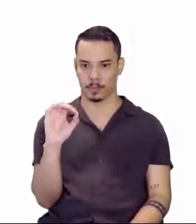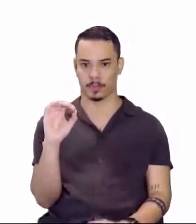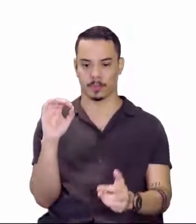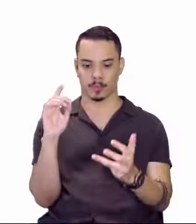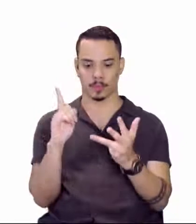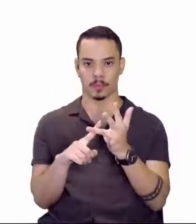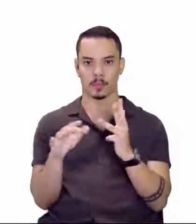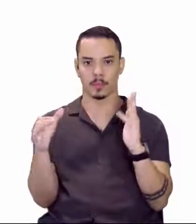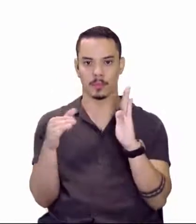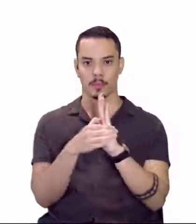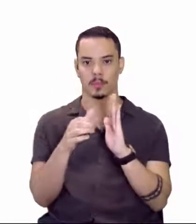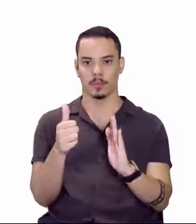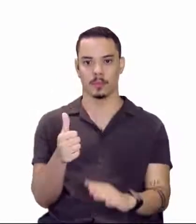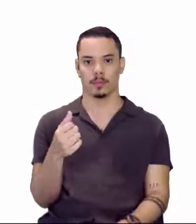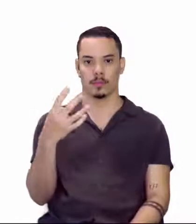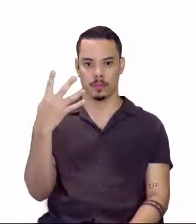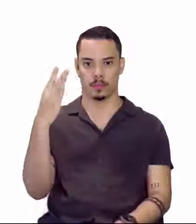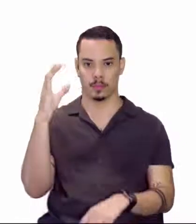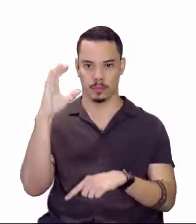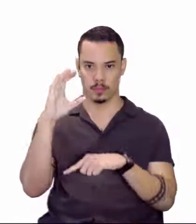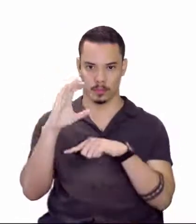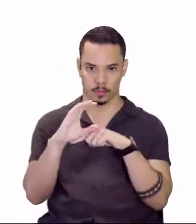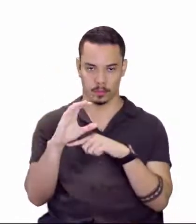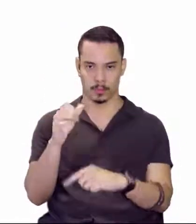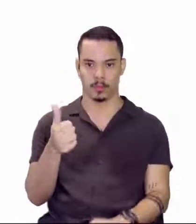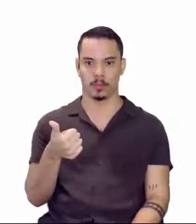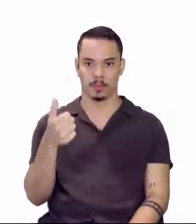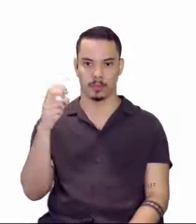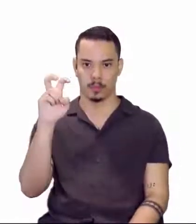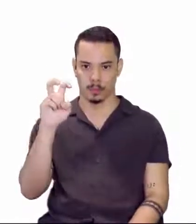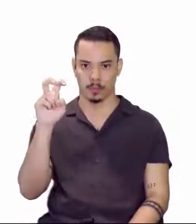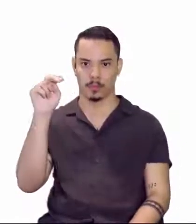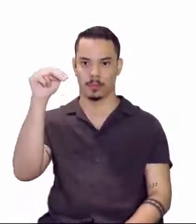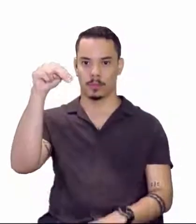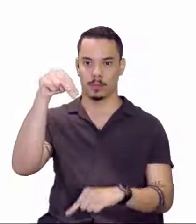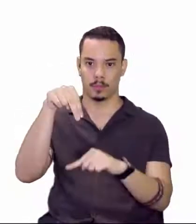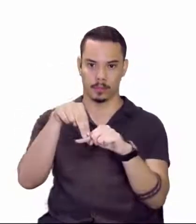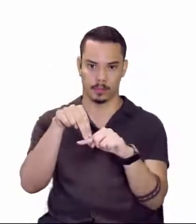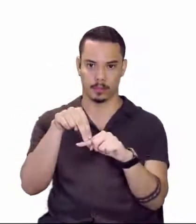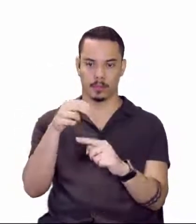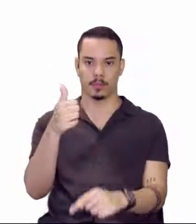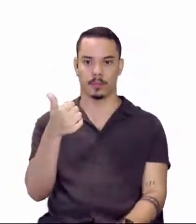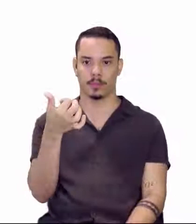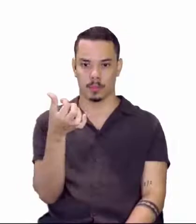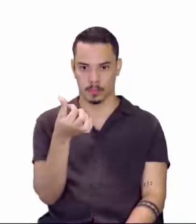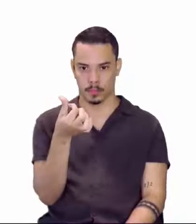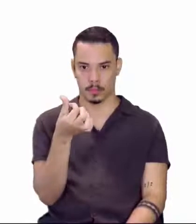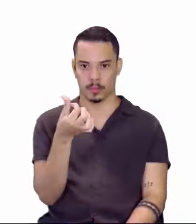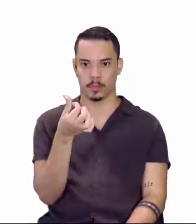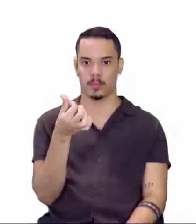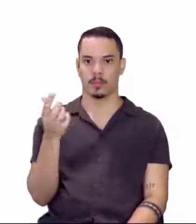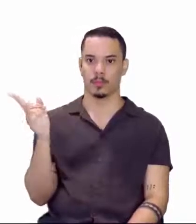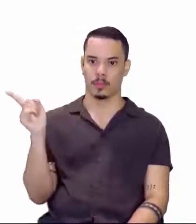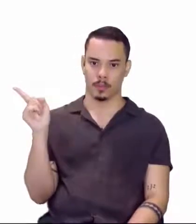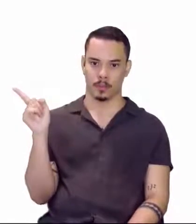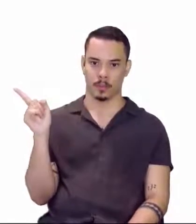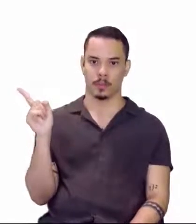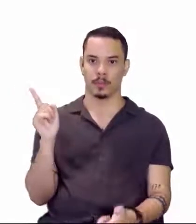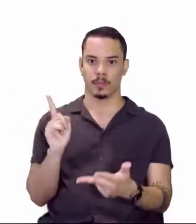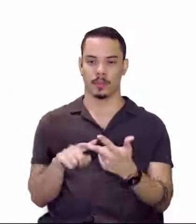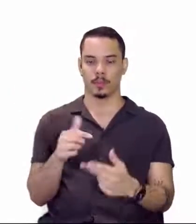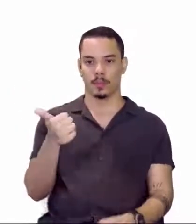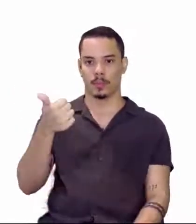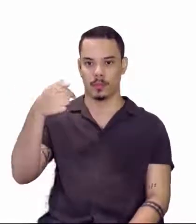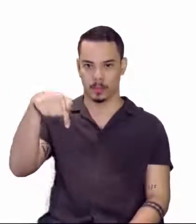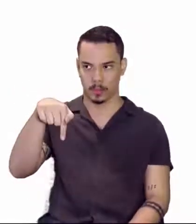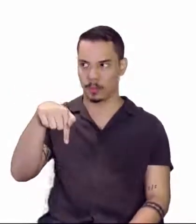14, família do carbono. 15, família do nitrogênio. 16, família dos calcogênios. 17,